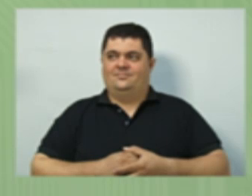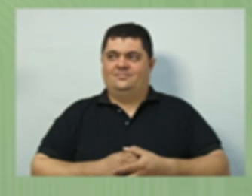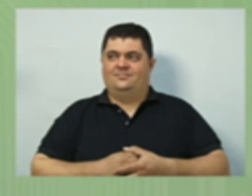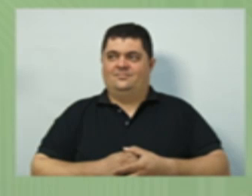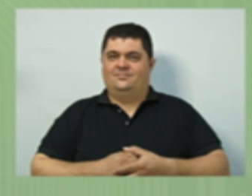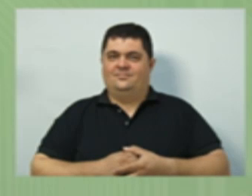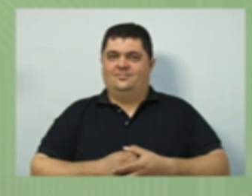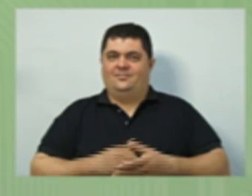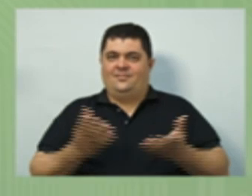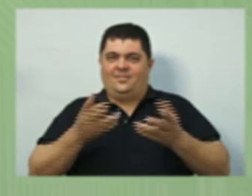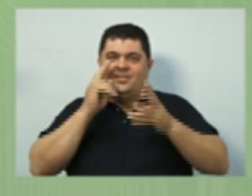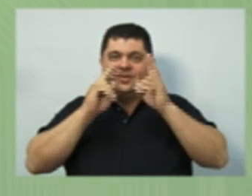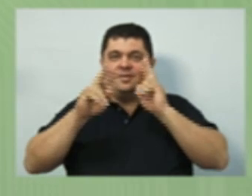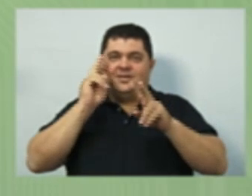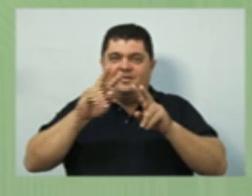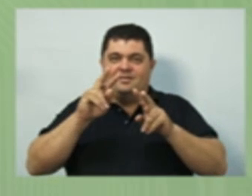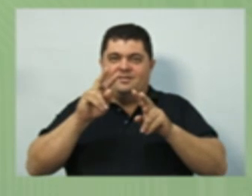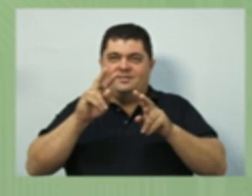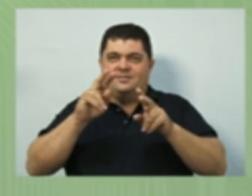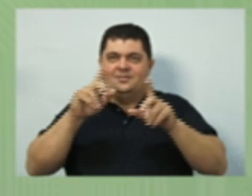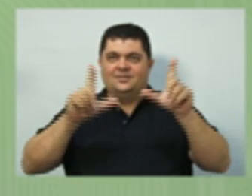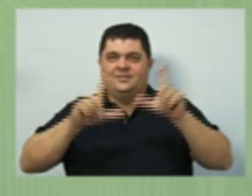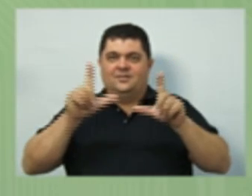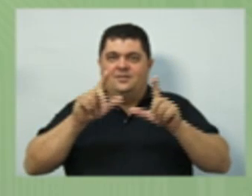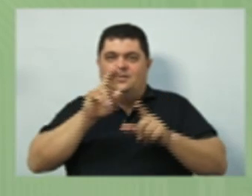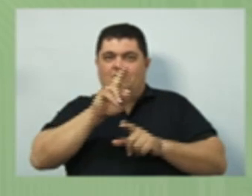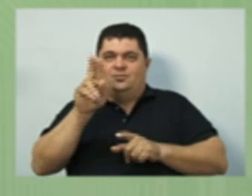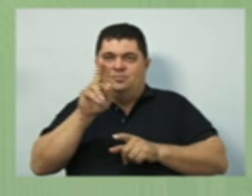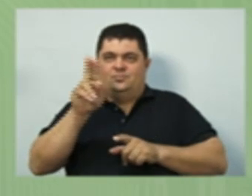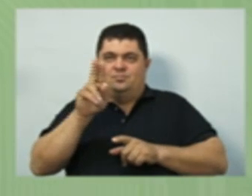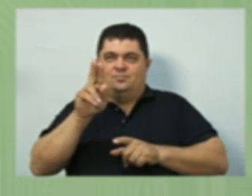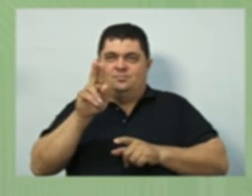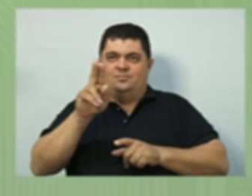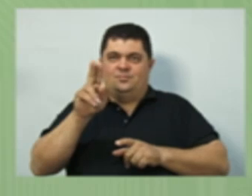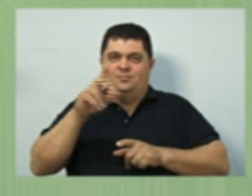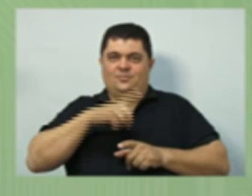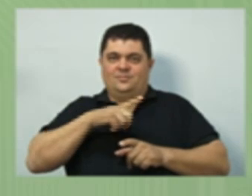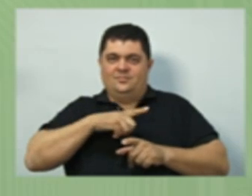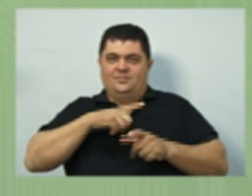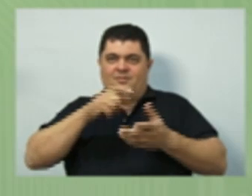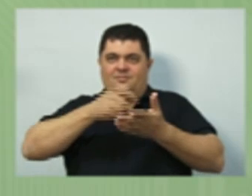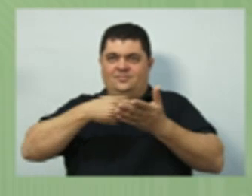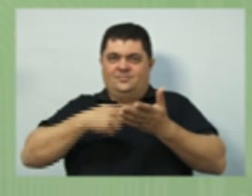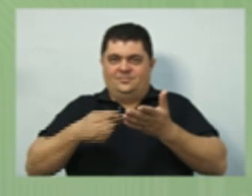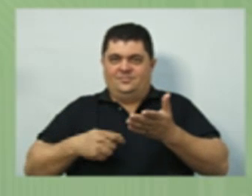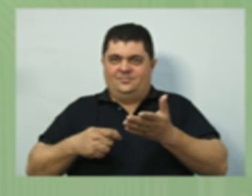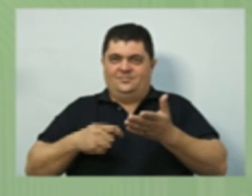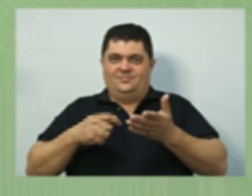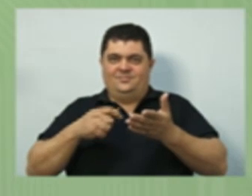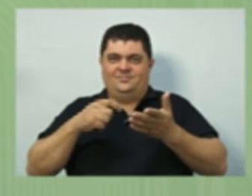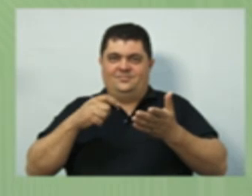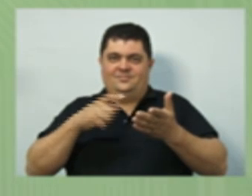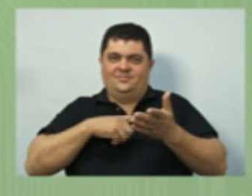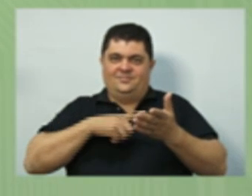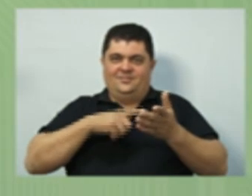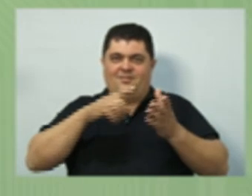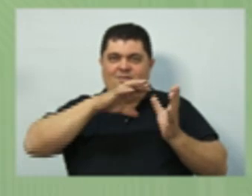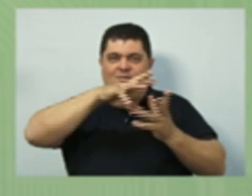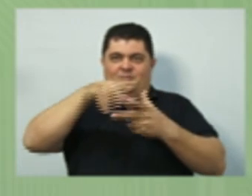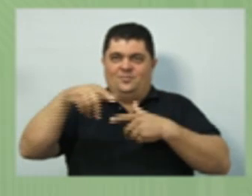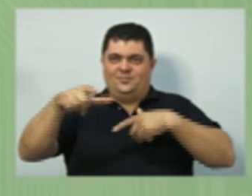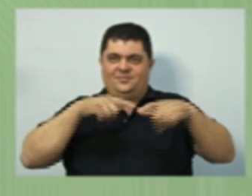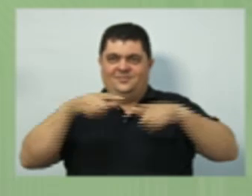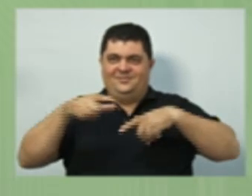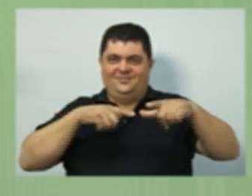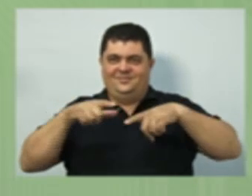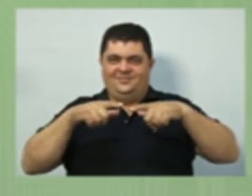Então, vocês estão olhando aí para a tela, o nome de nossa disciplina, esteja anotado no seu caderno, Fundamentos do Mundo do Trabalho,